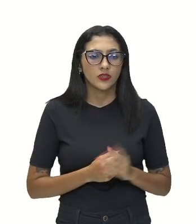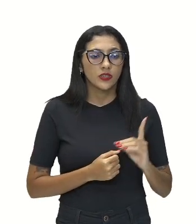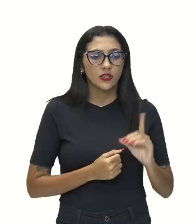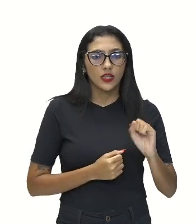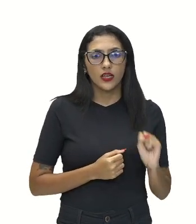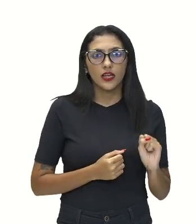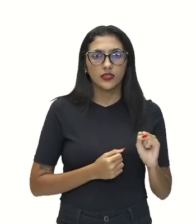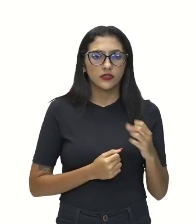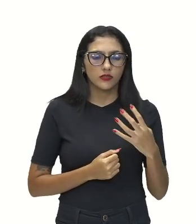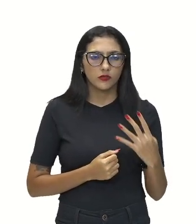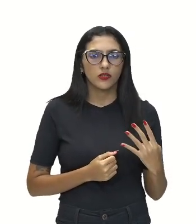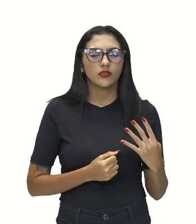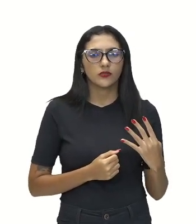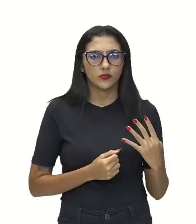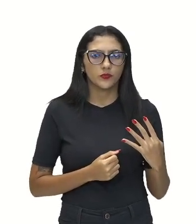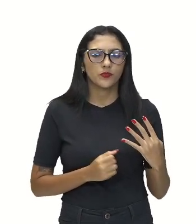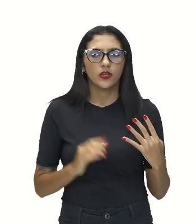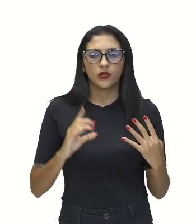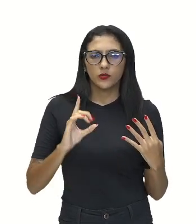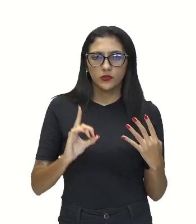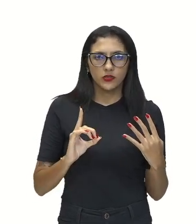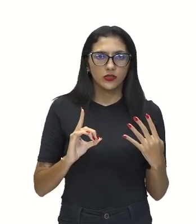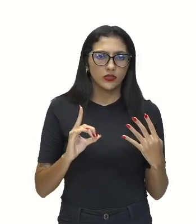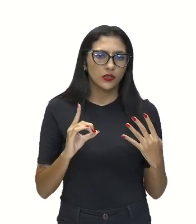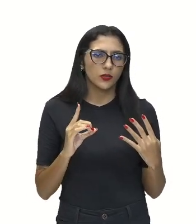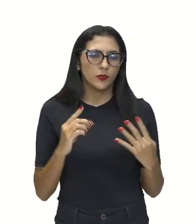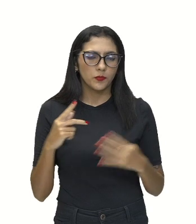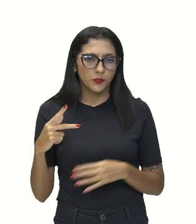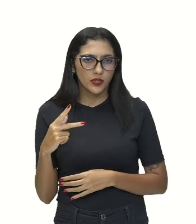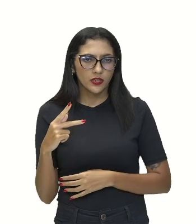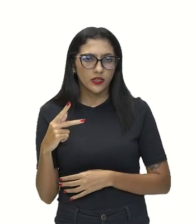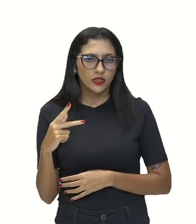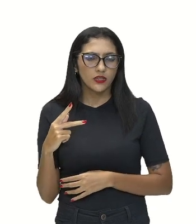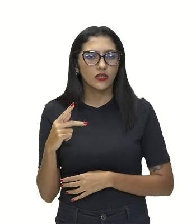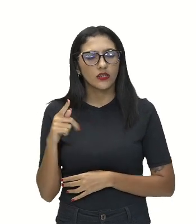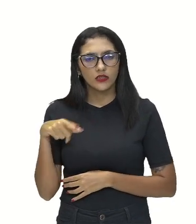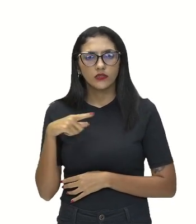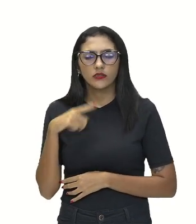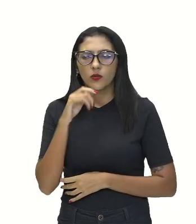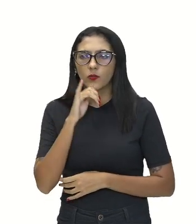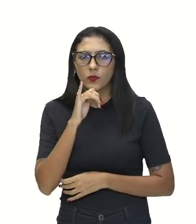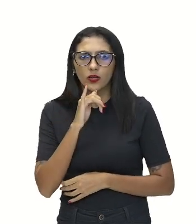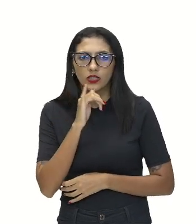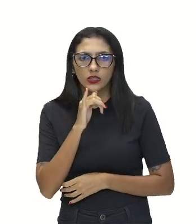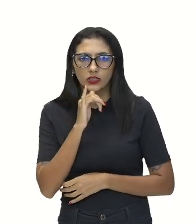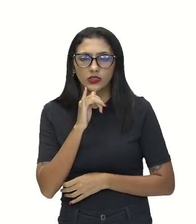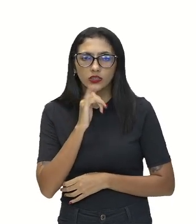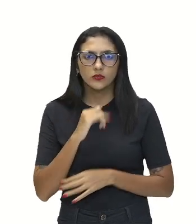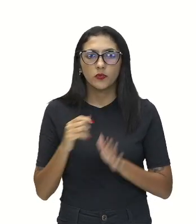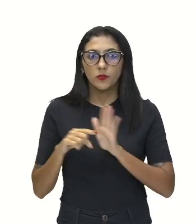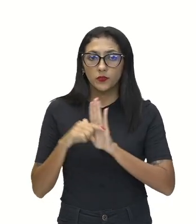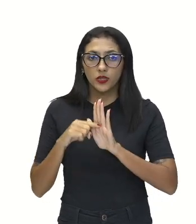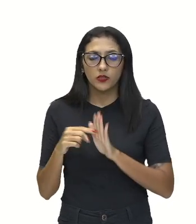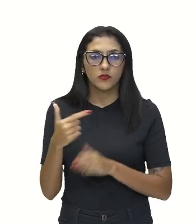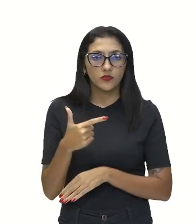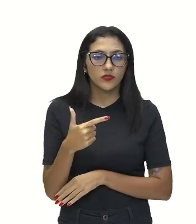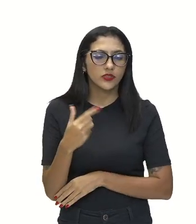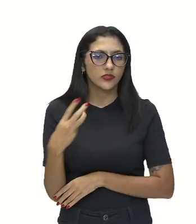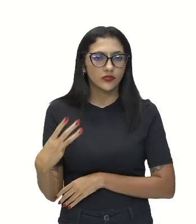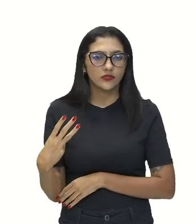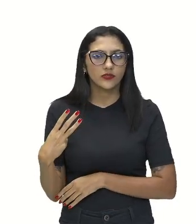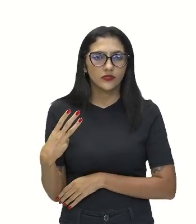repente, inverter essa lógica, né? Ao invés de eu tratar a diagonal